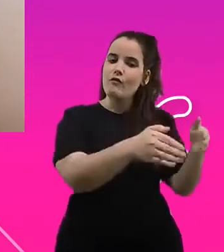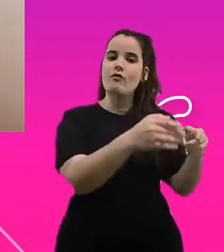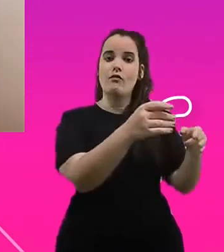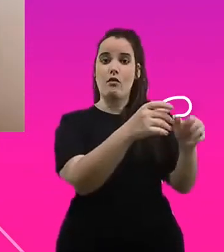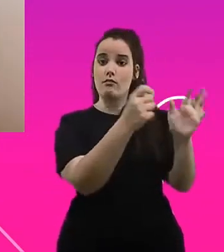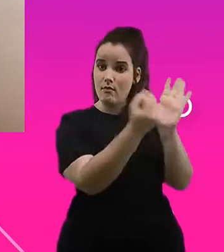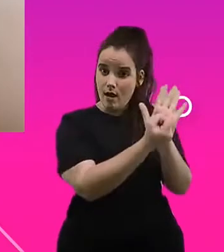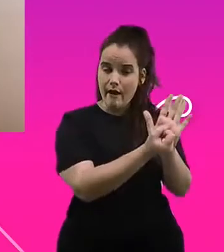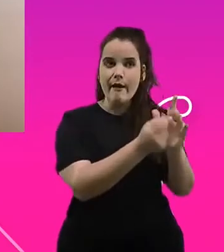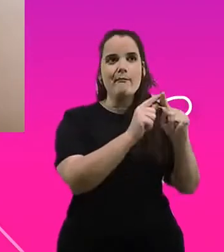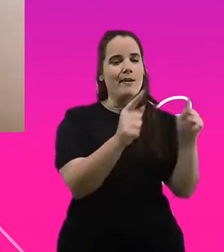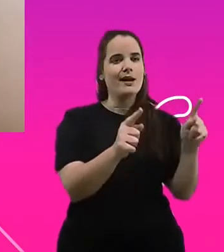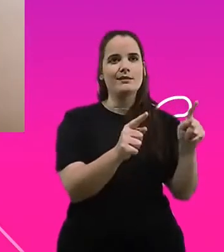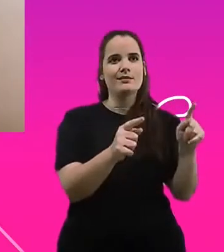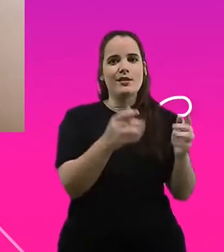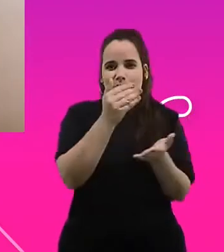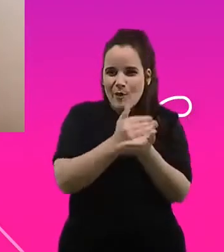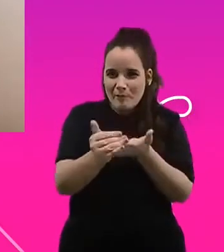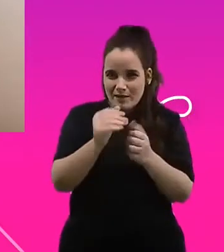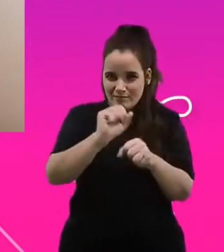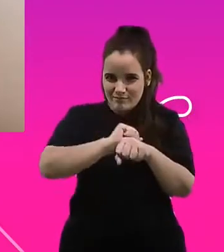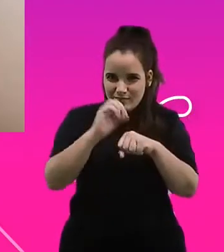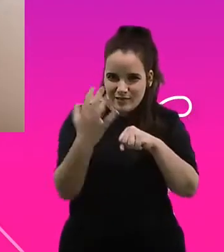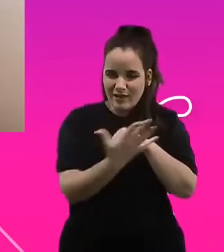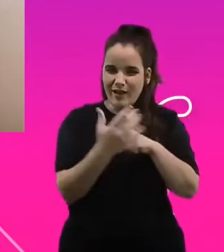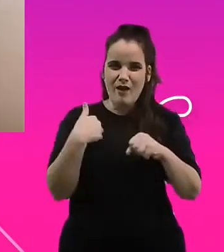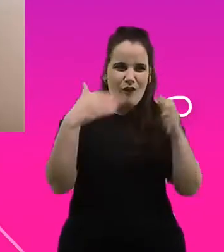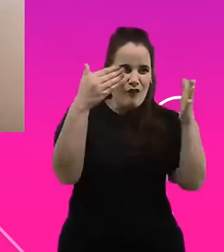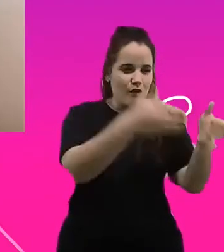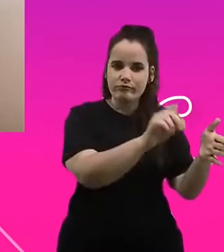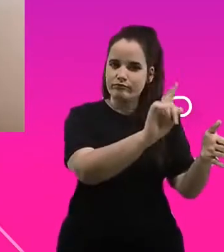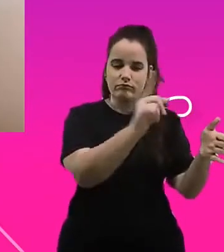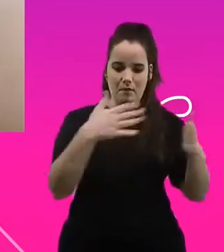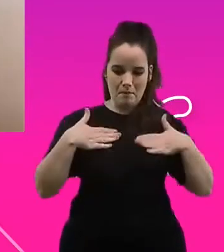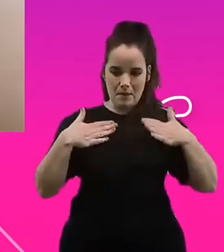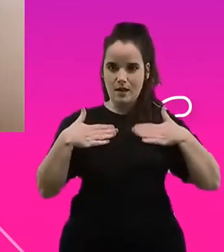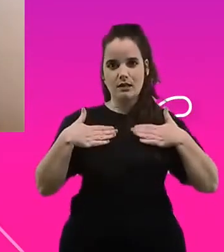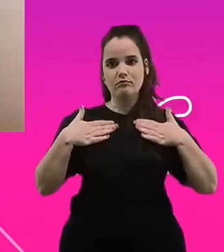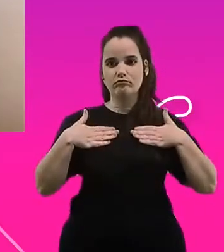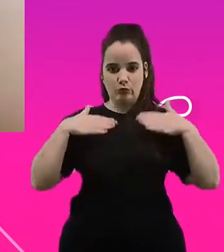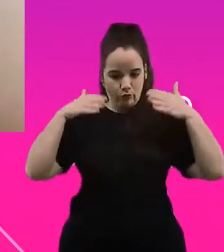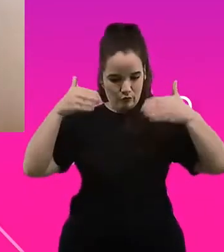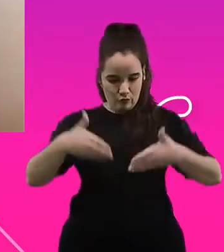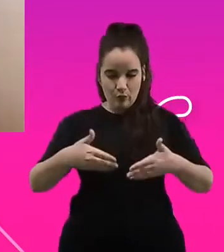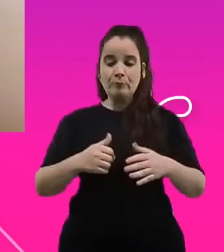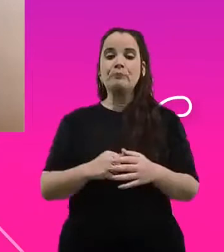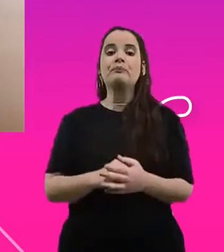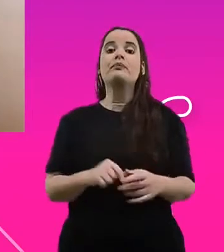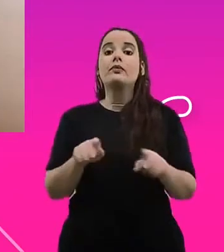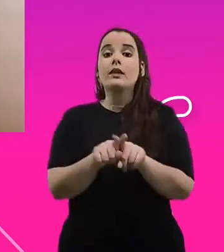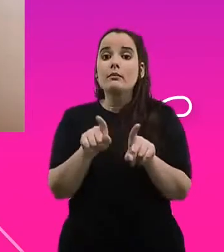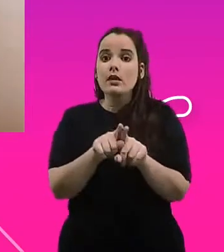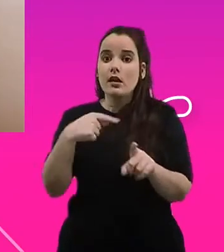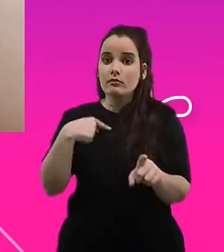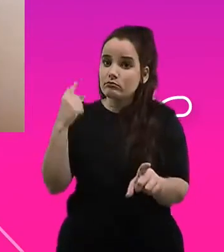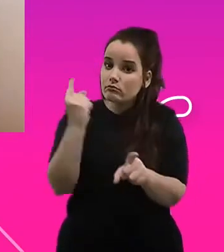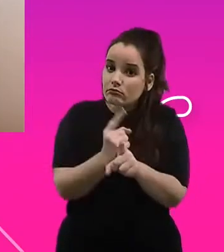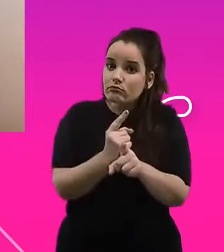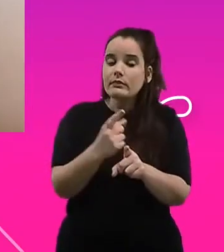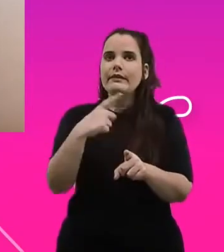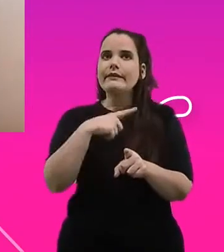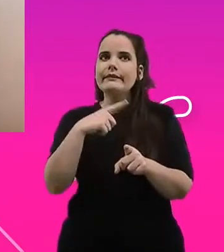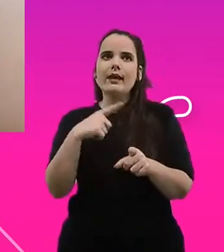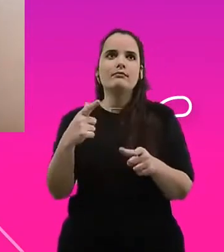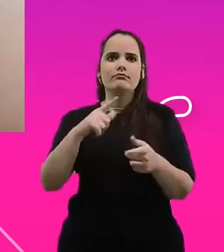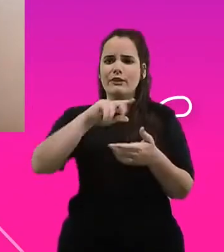energia para mim, né? Trouxe essa energia para cima de mim. E identifiquei diferenças nisso, né? Como